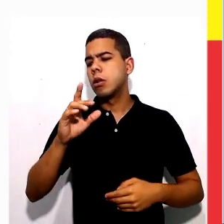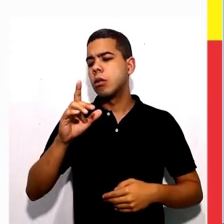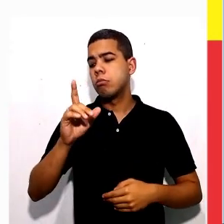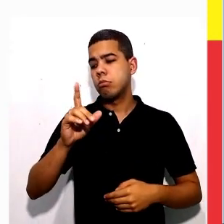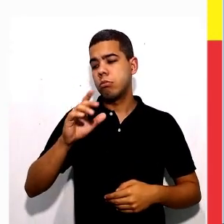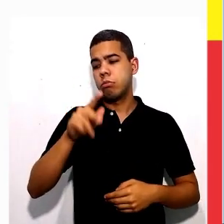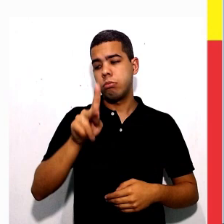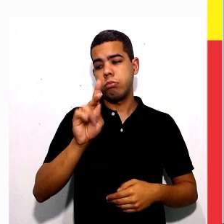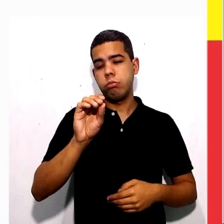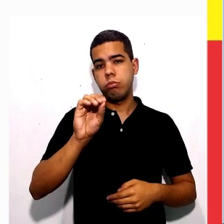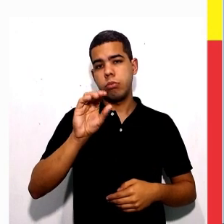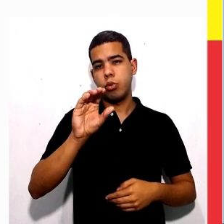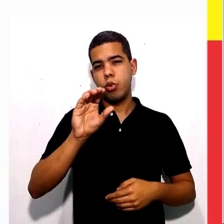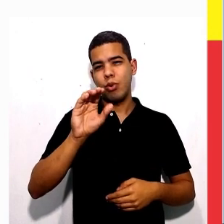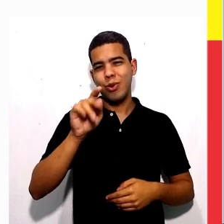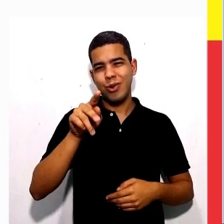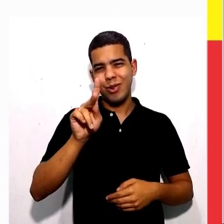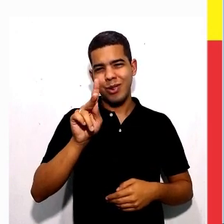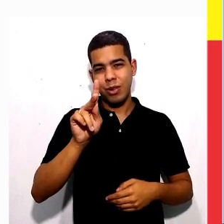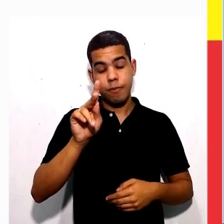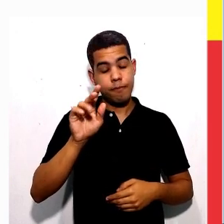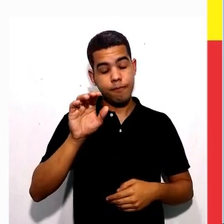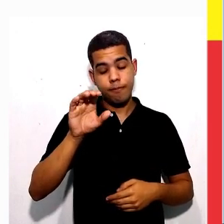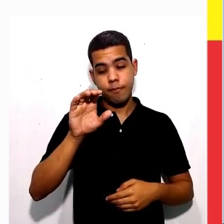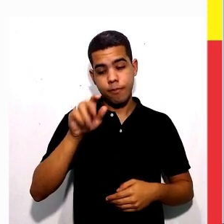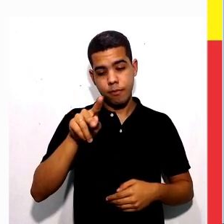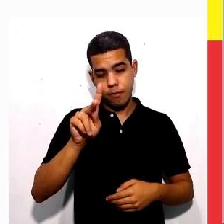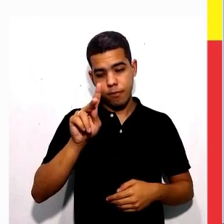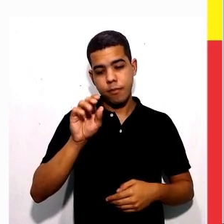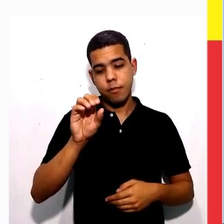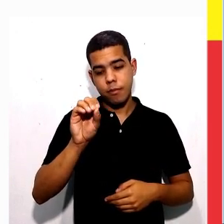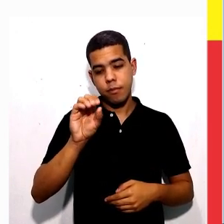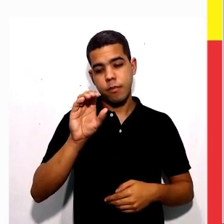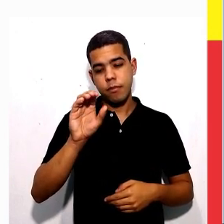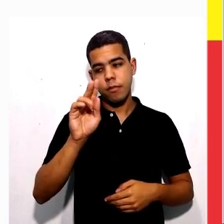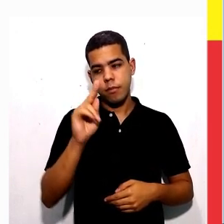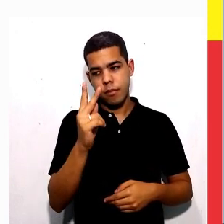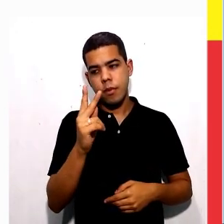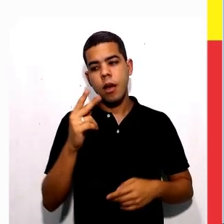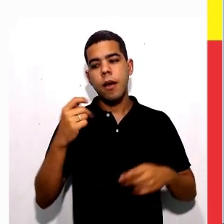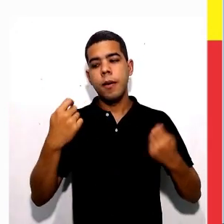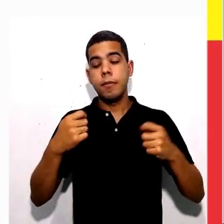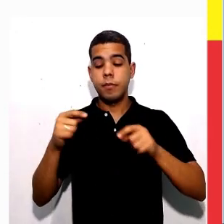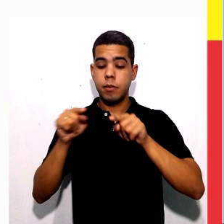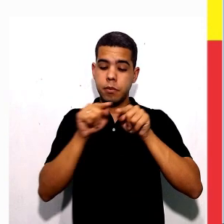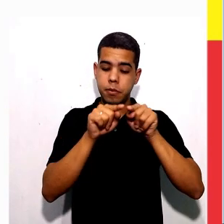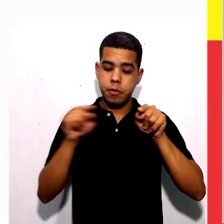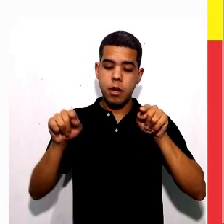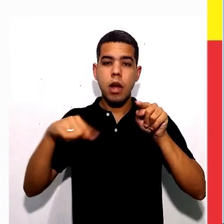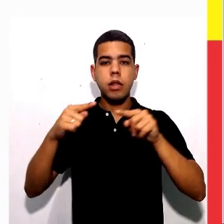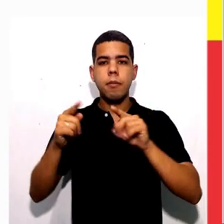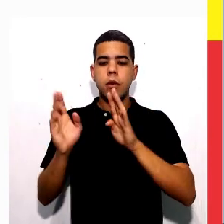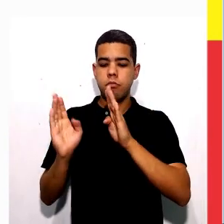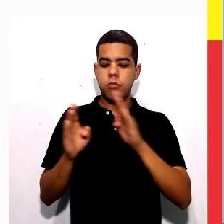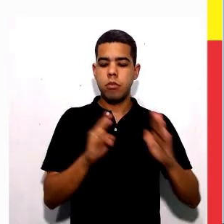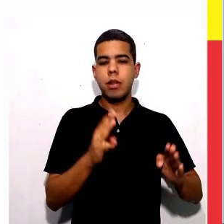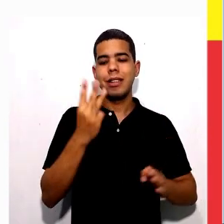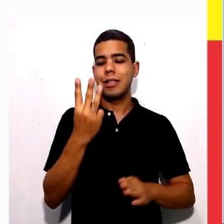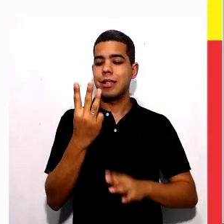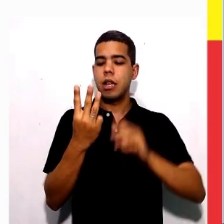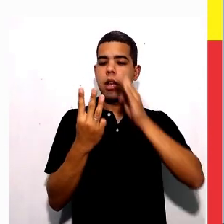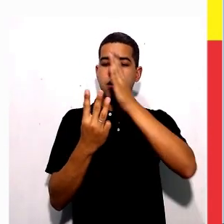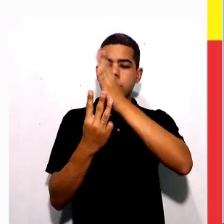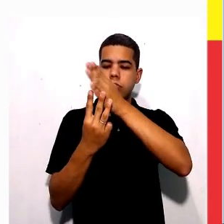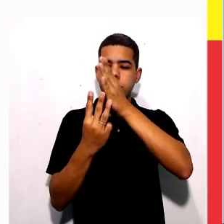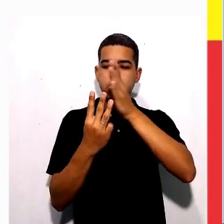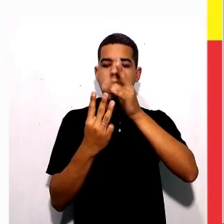reta. Em seguida, deve-se dividi-lo em 3 partes. Olha, dividiu em 3 partes iguais. E